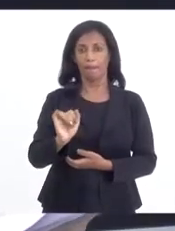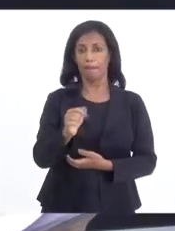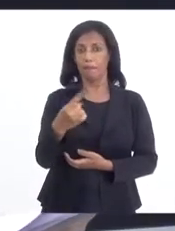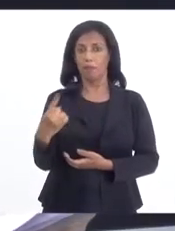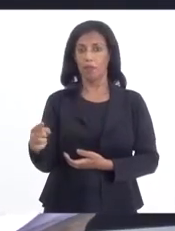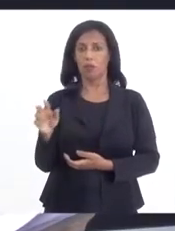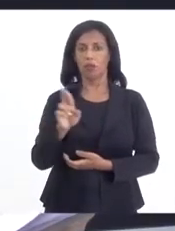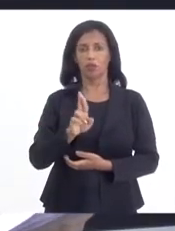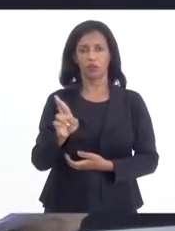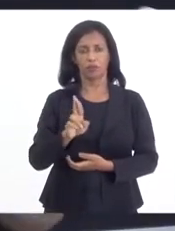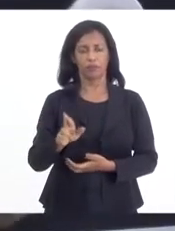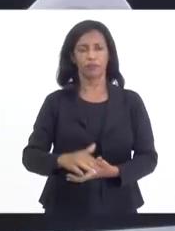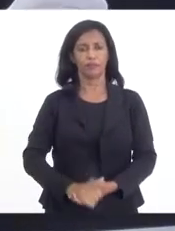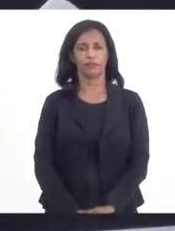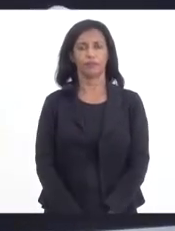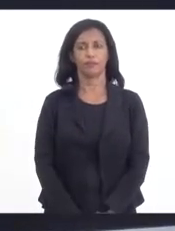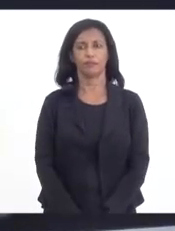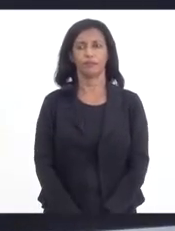de reais.